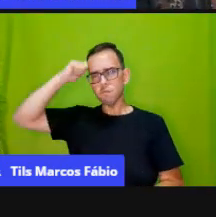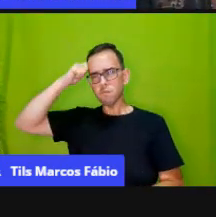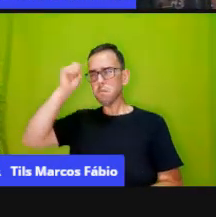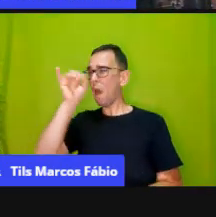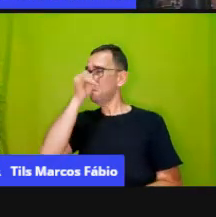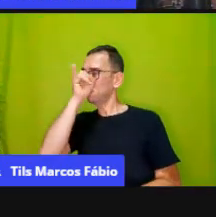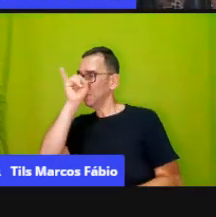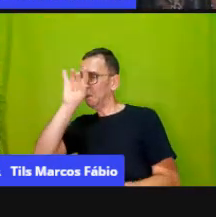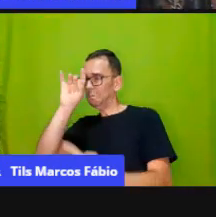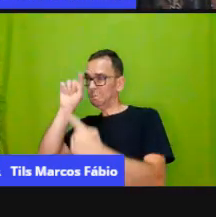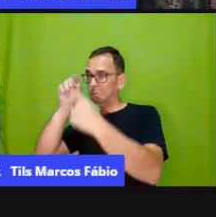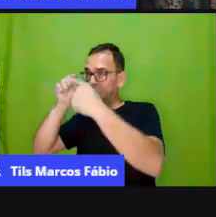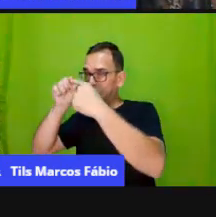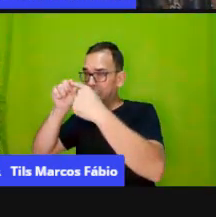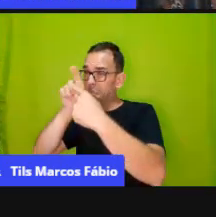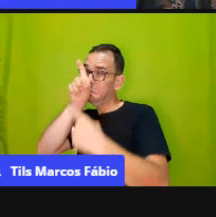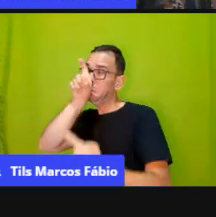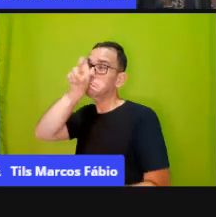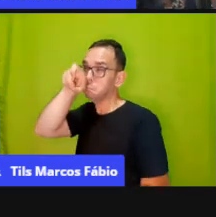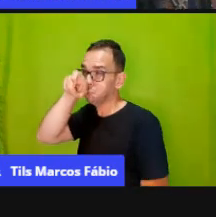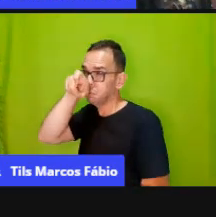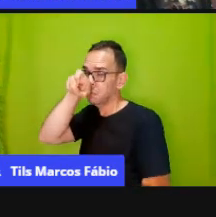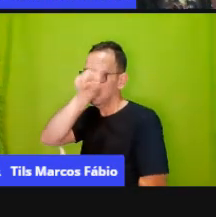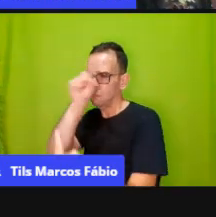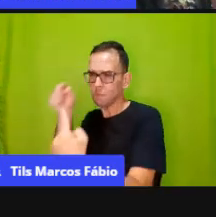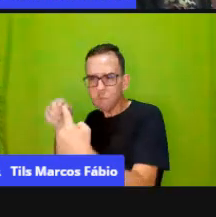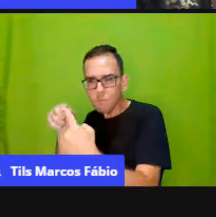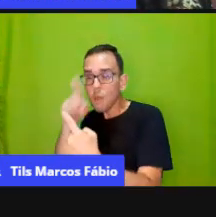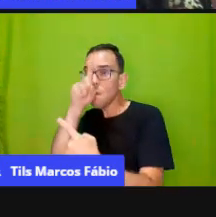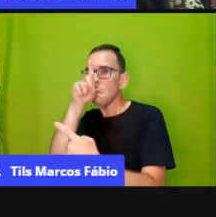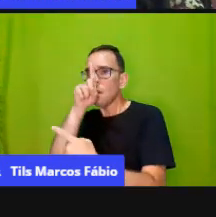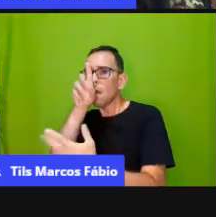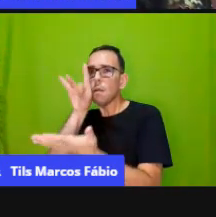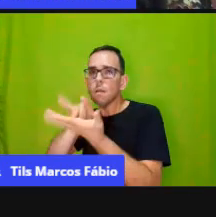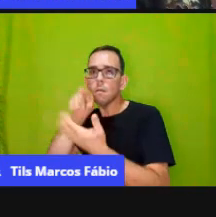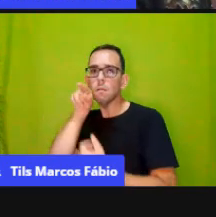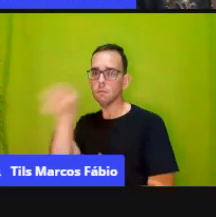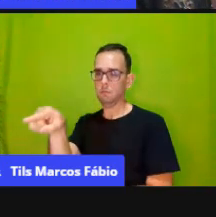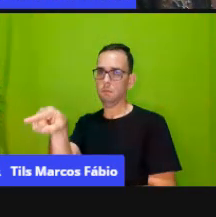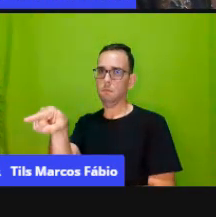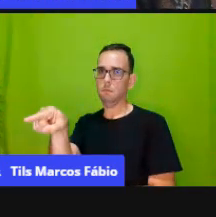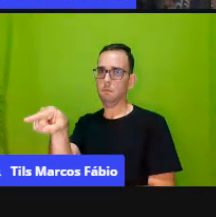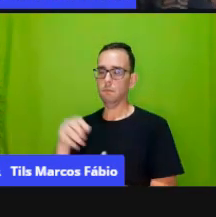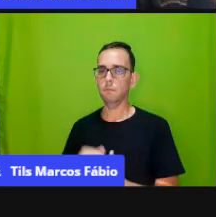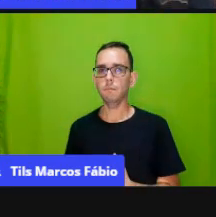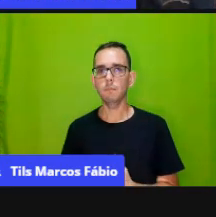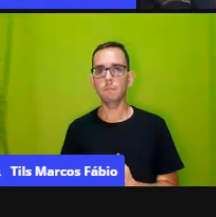começaram a ver como animais perigosos. Próximo, por favor.